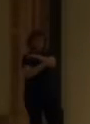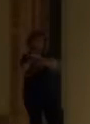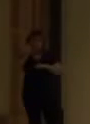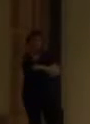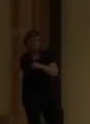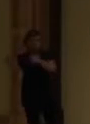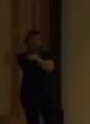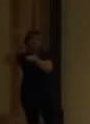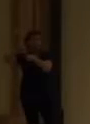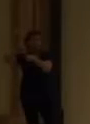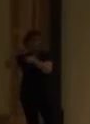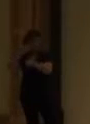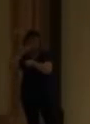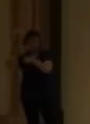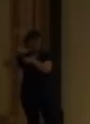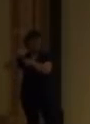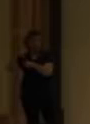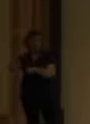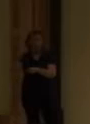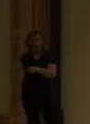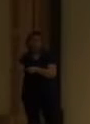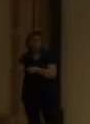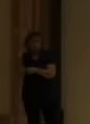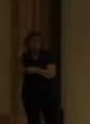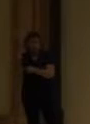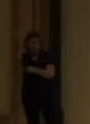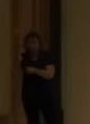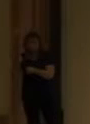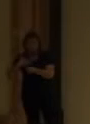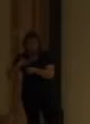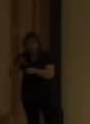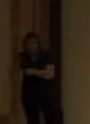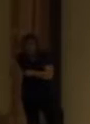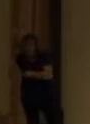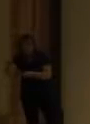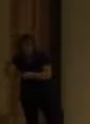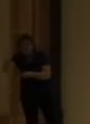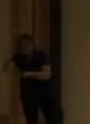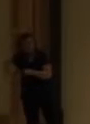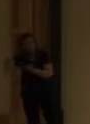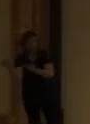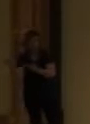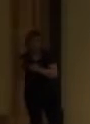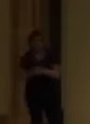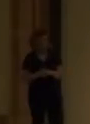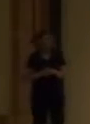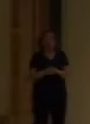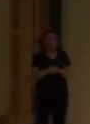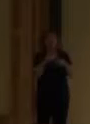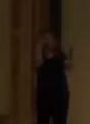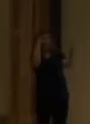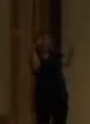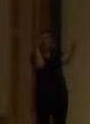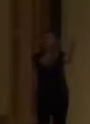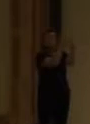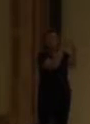vezes são aceleradas, são ativadas para que o conflito se resolva a favor de um determinado